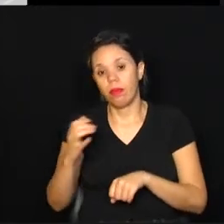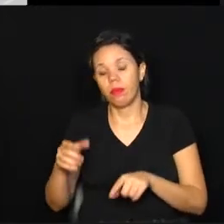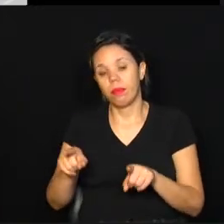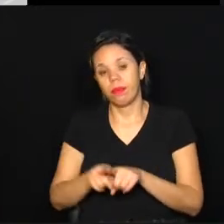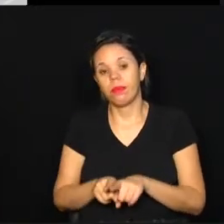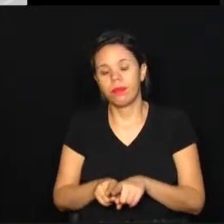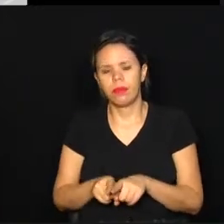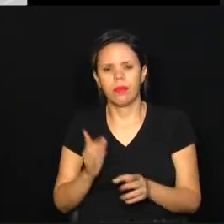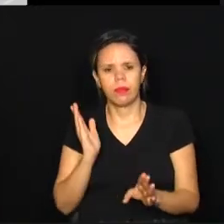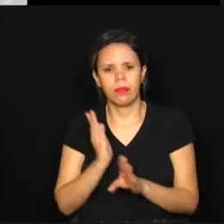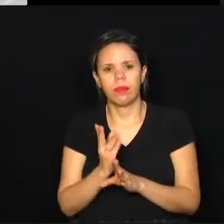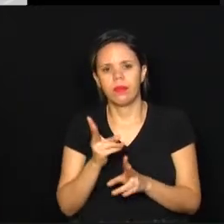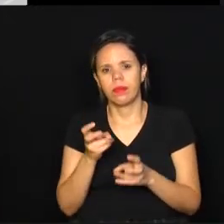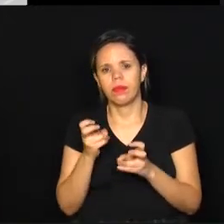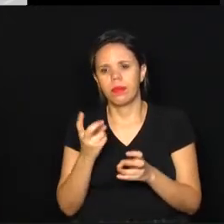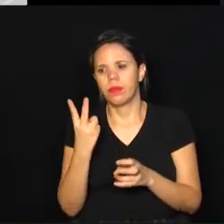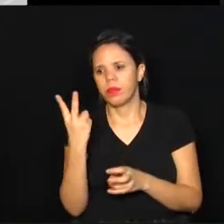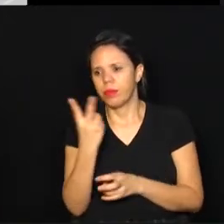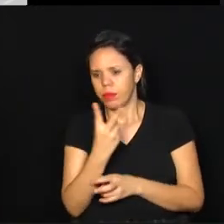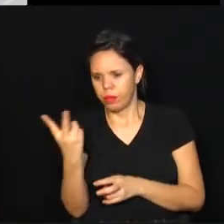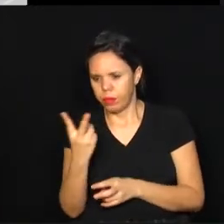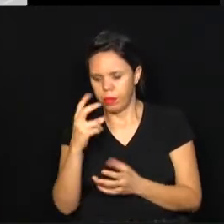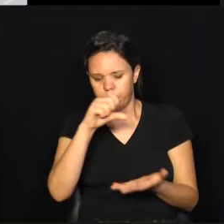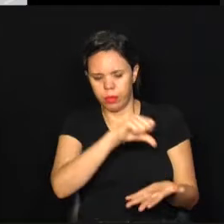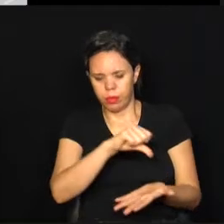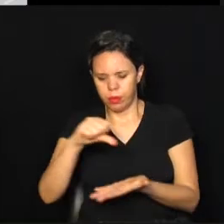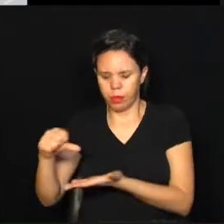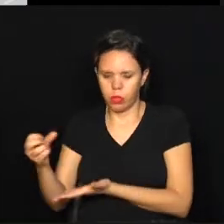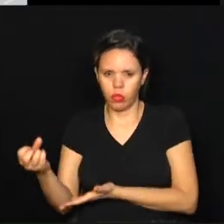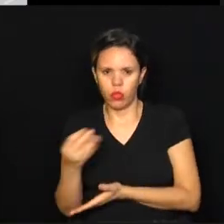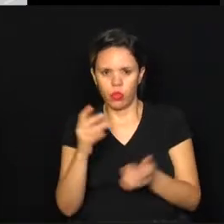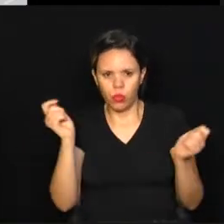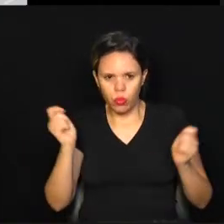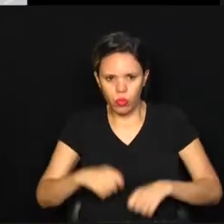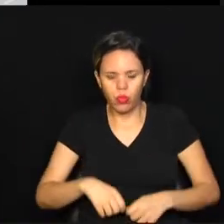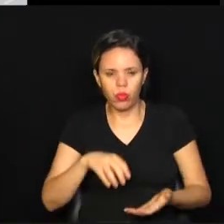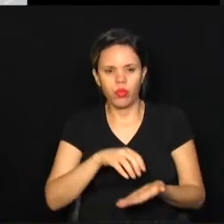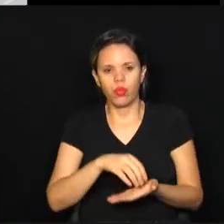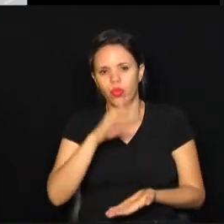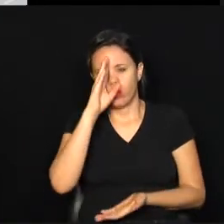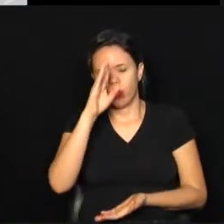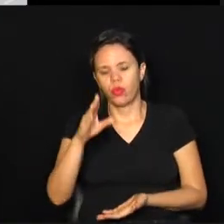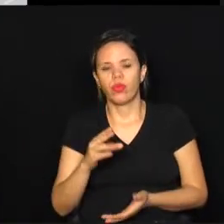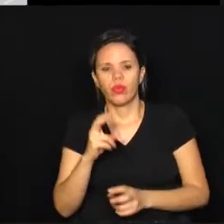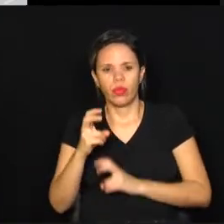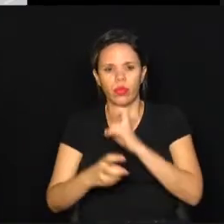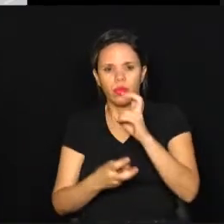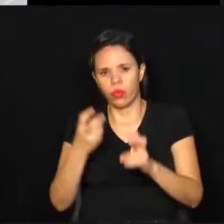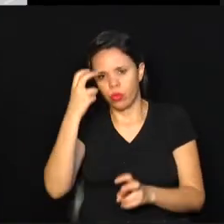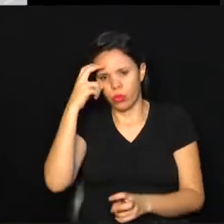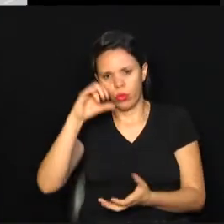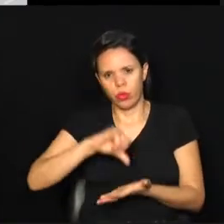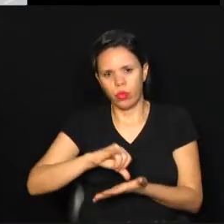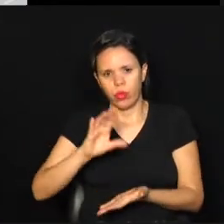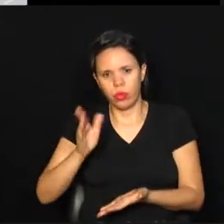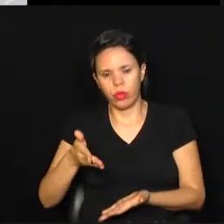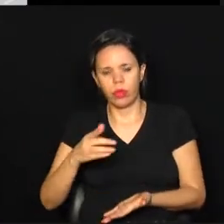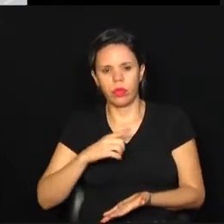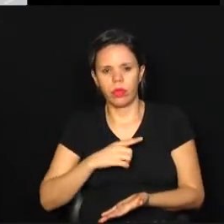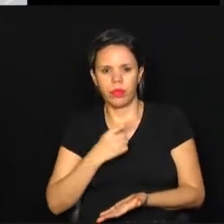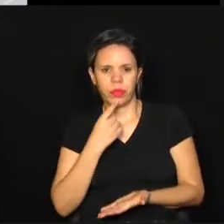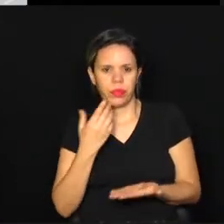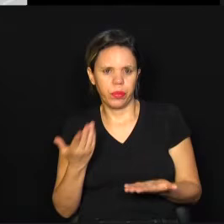também identificamos 2 regiões potenciais de novas centralidades, né? O Parque Cultural do Centro, que já é uma centralidade, mas